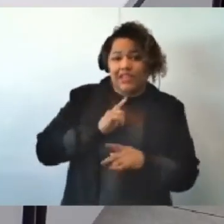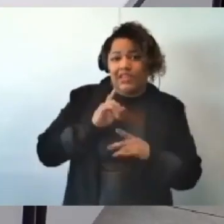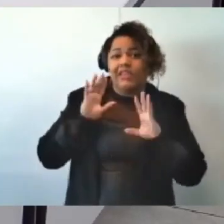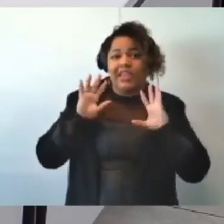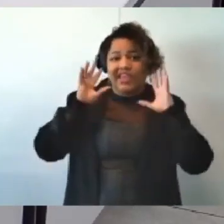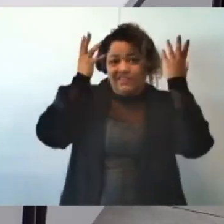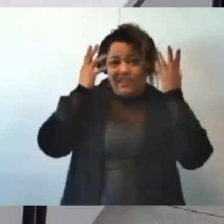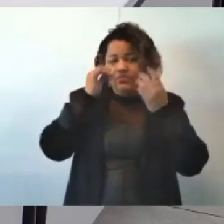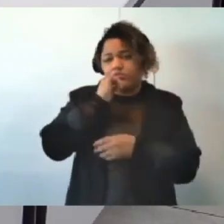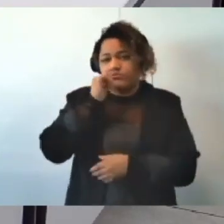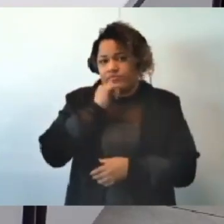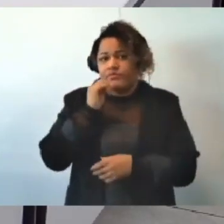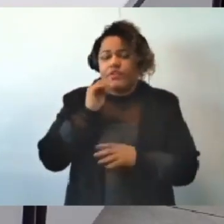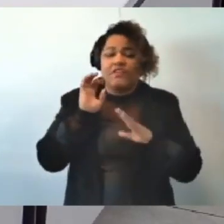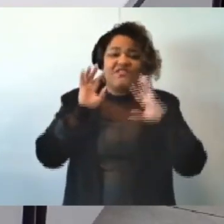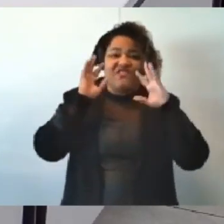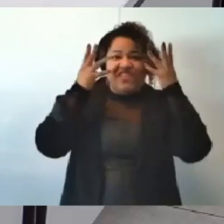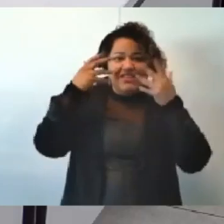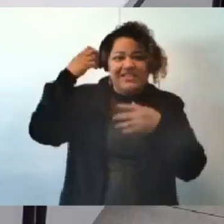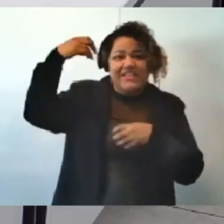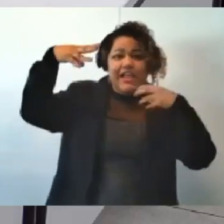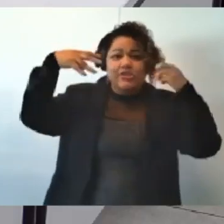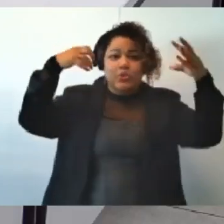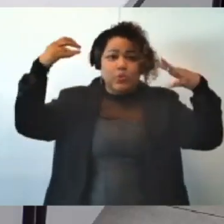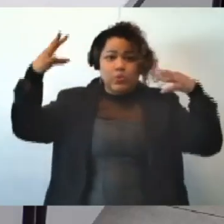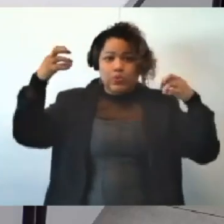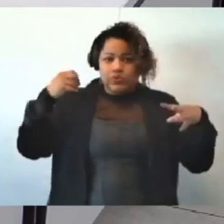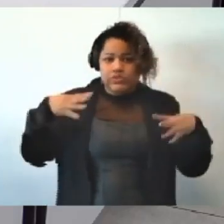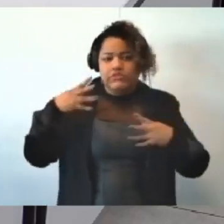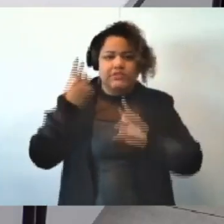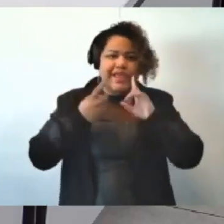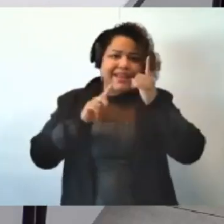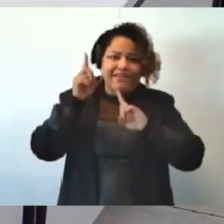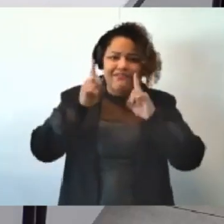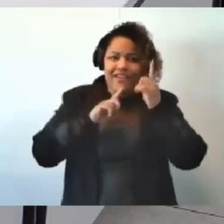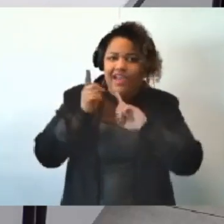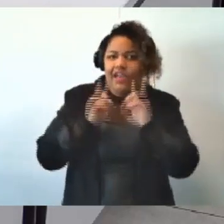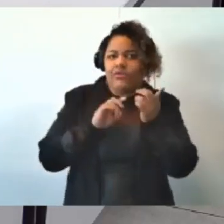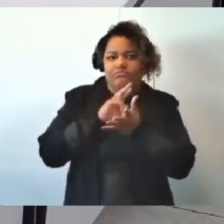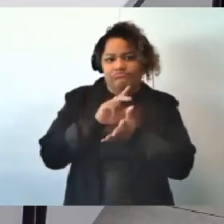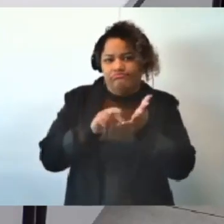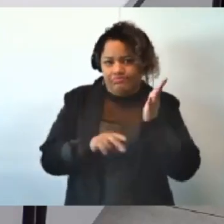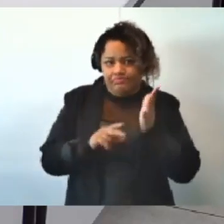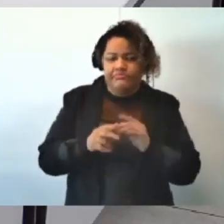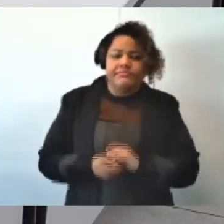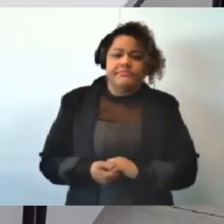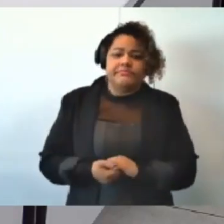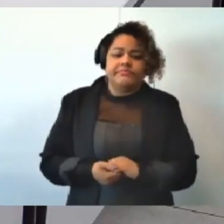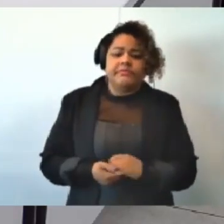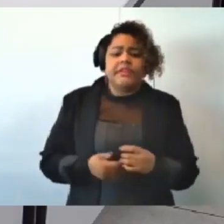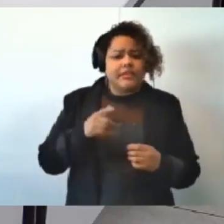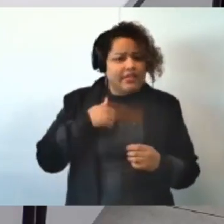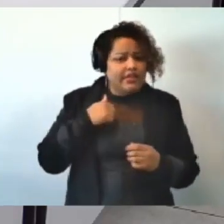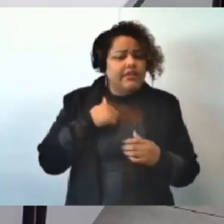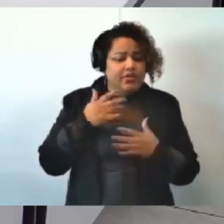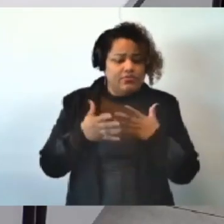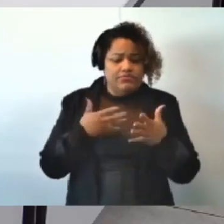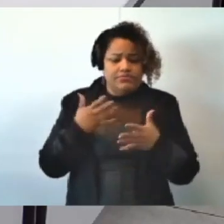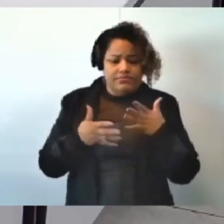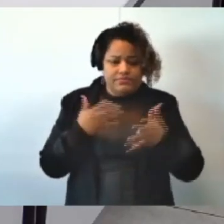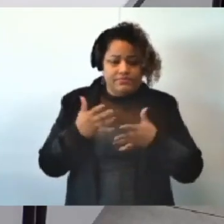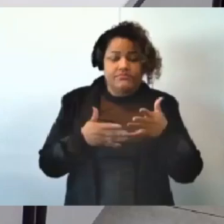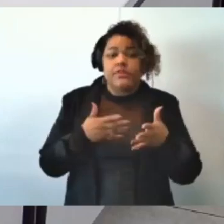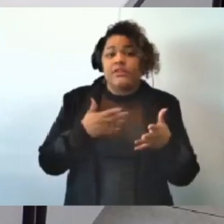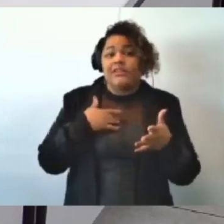mais. Então, gostaria de perguntar o seguinte, que eu acho que assim, é seríssimo, porque na minha fala eu acabei esquecendo de falar.